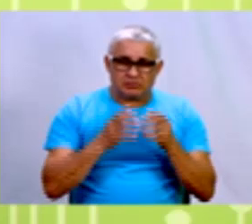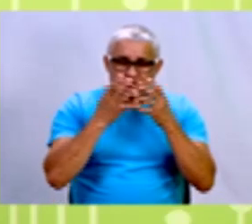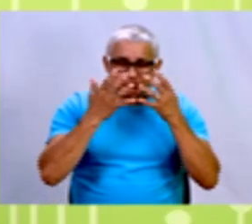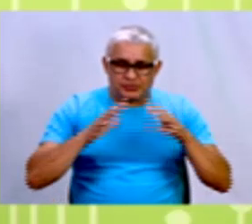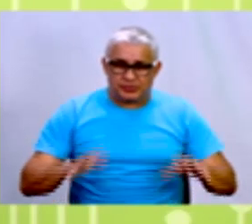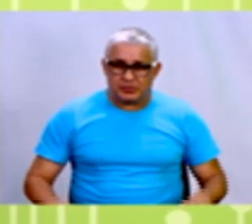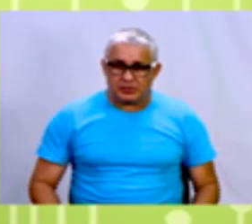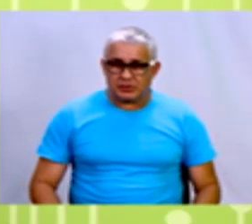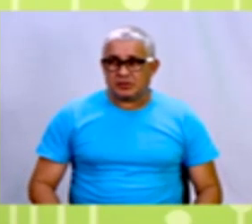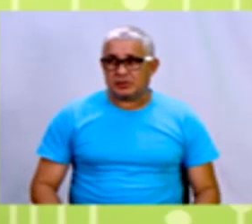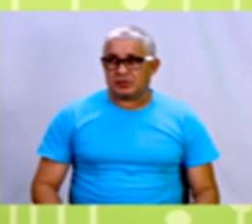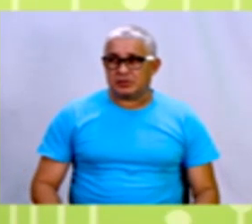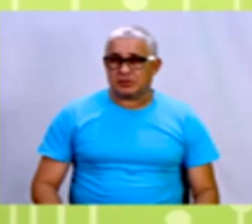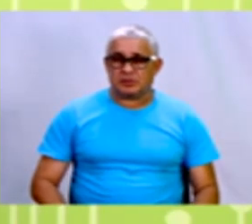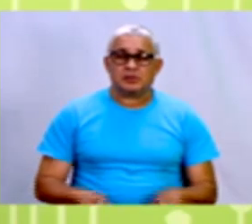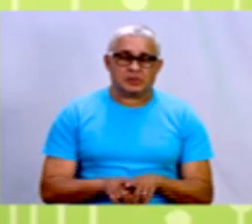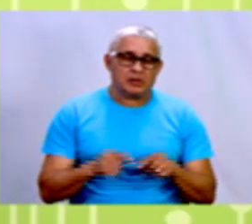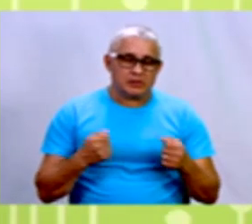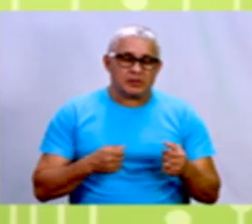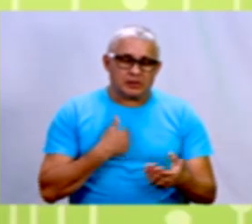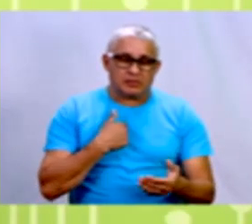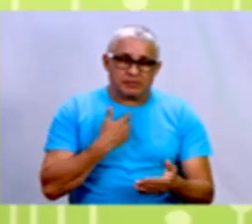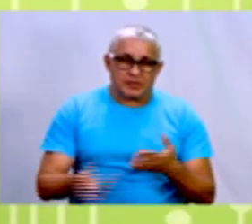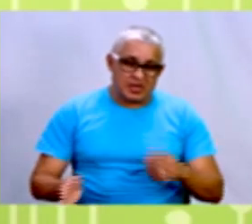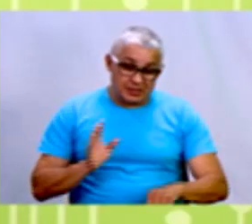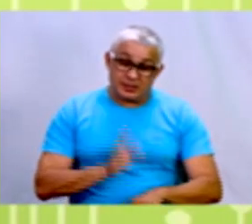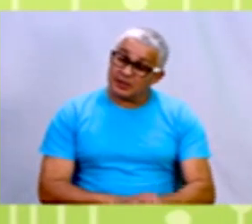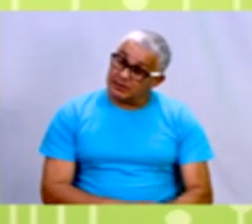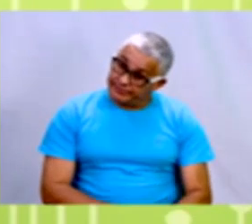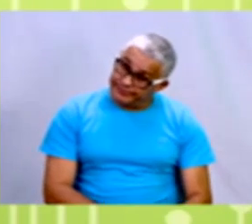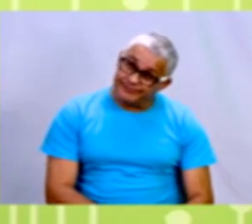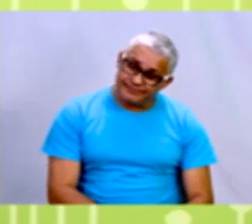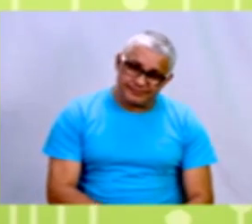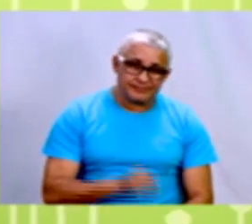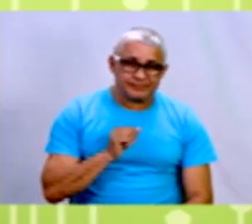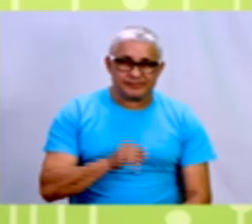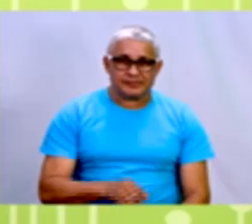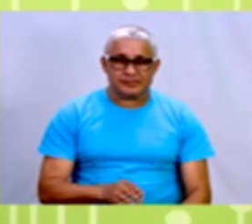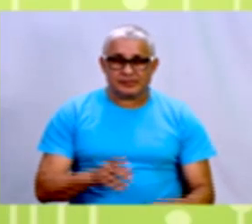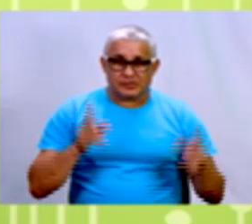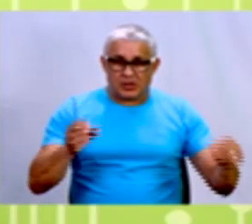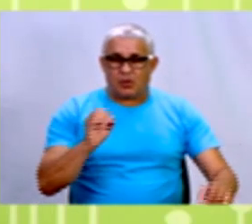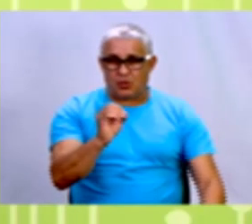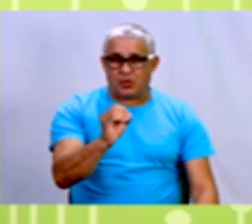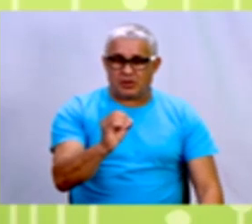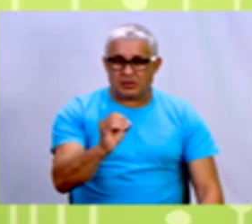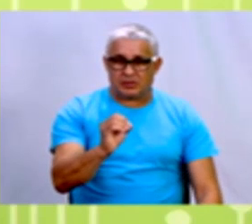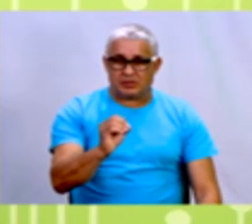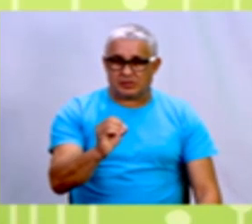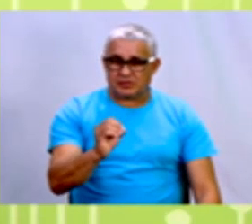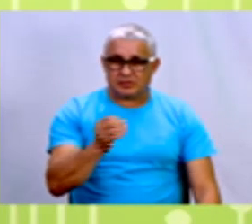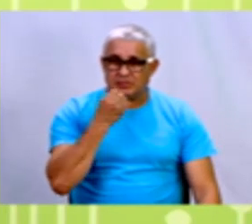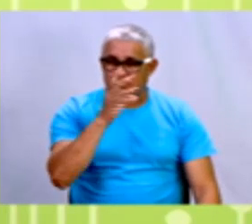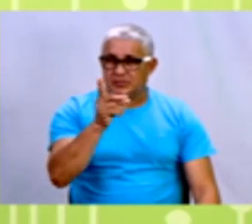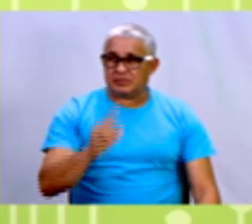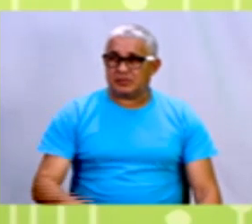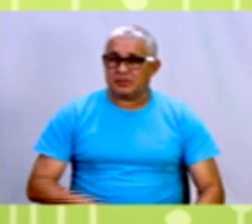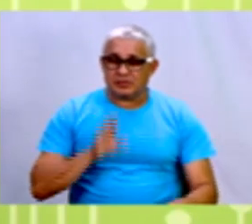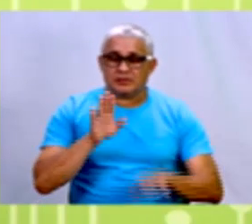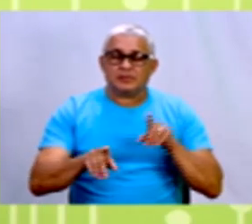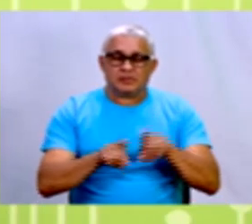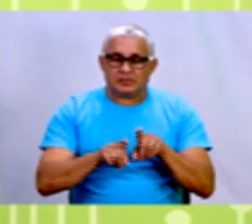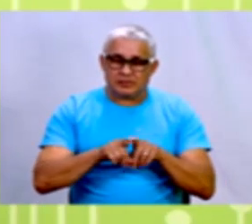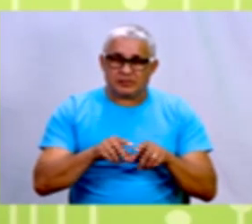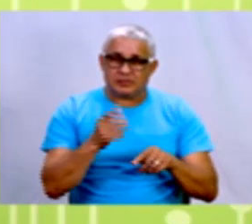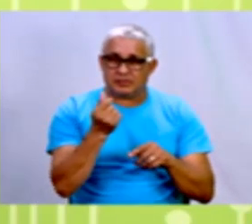então, mas querendo ou não, alguma coisa você perdeu que foi o tempo, né? Então, se ficar igual a zero também não vale a pena. Tanto que muitas vezes, dependendo